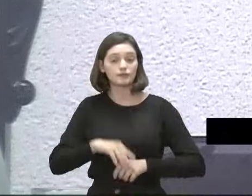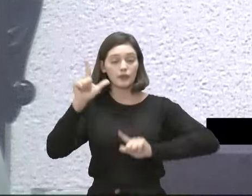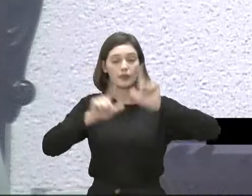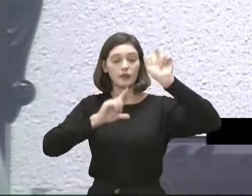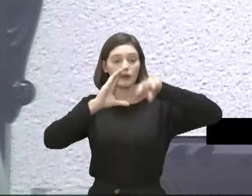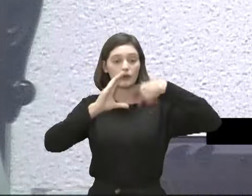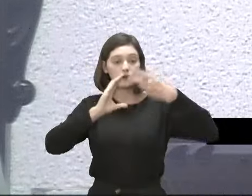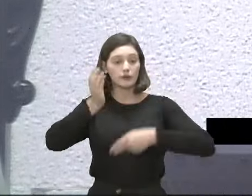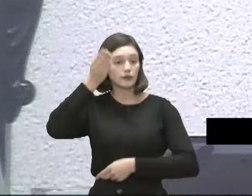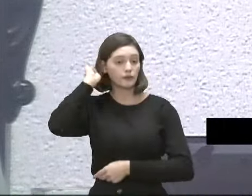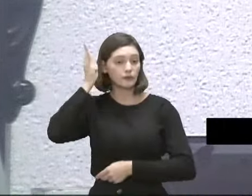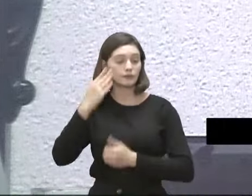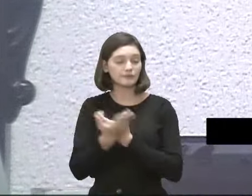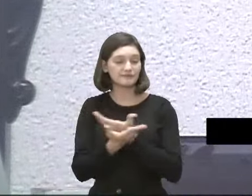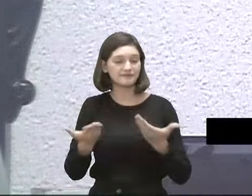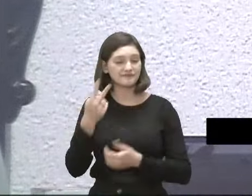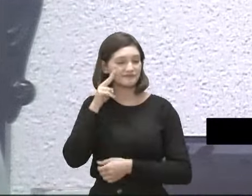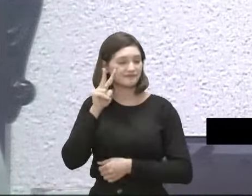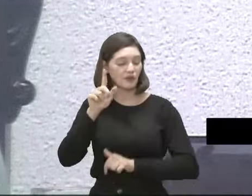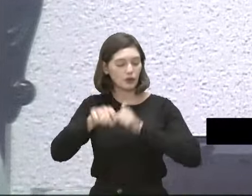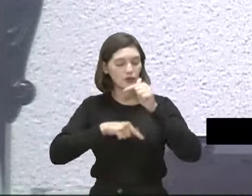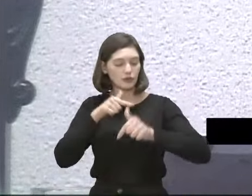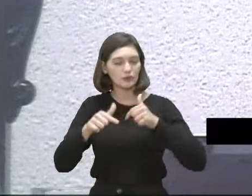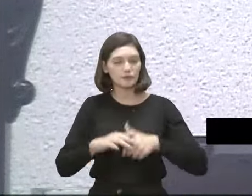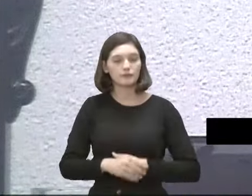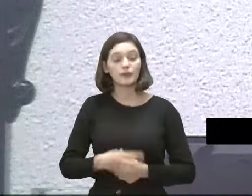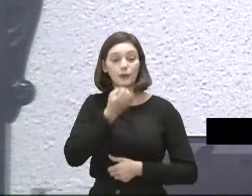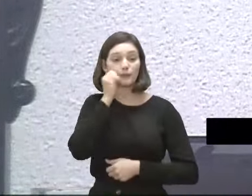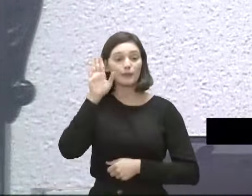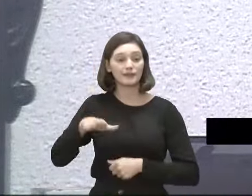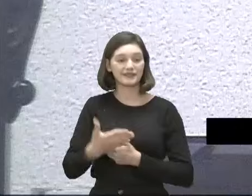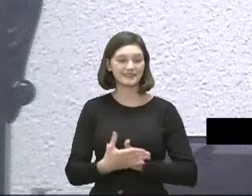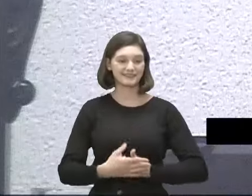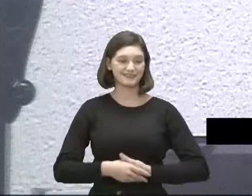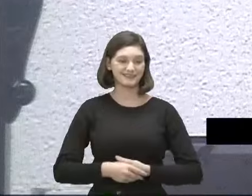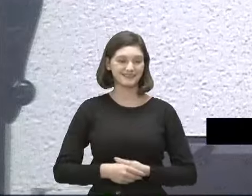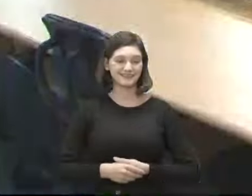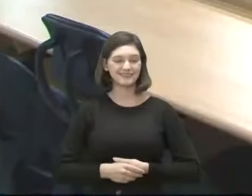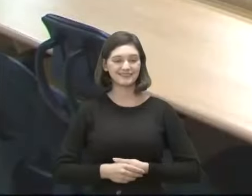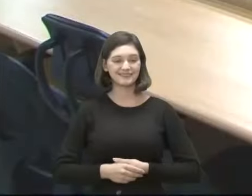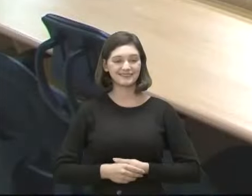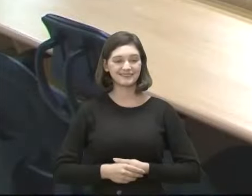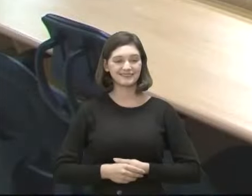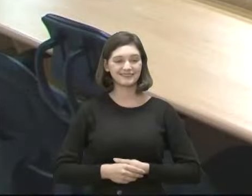TV Câmara Taubaté, que acompanhou os nossos trabalhos. Uma boa tarde a todos. Muito obrigado.